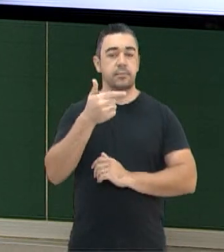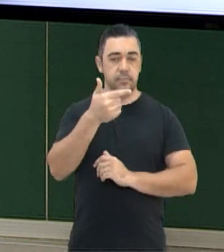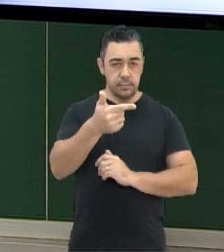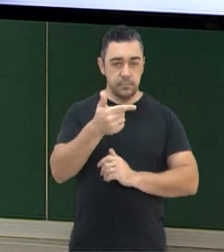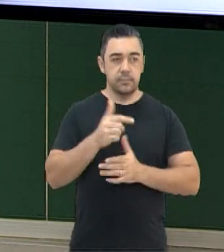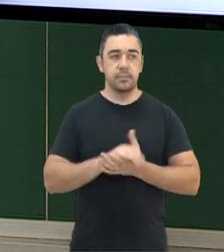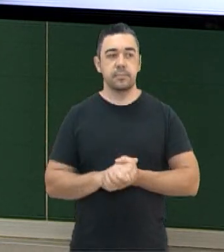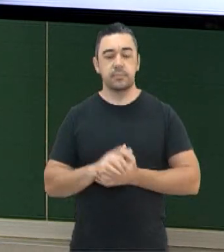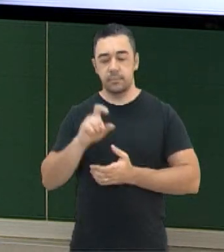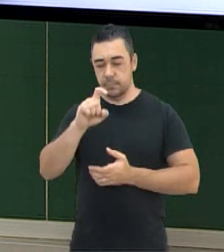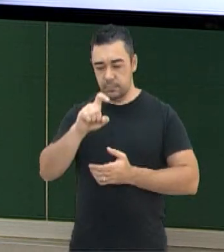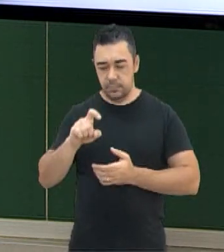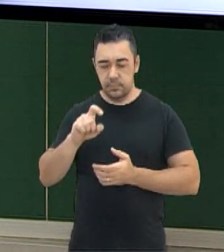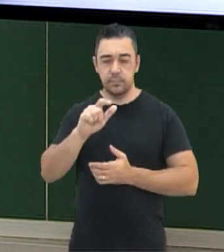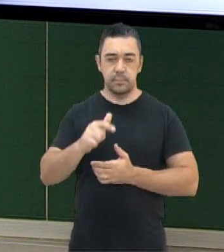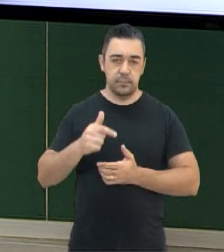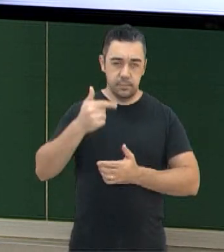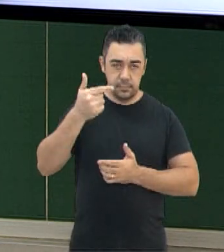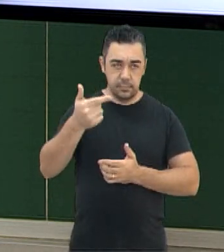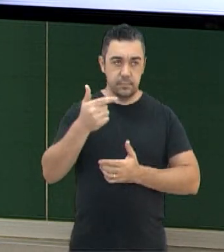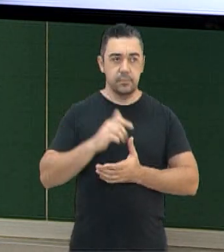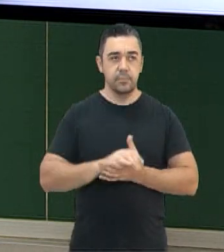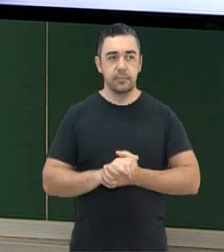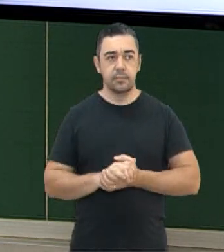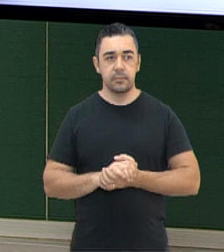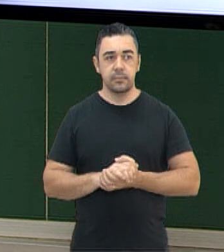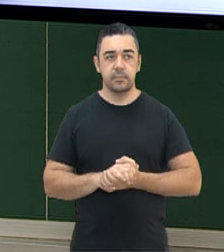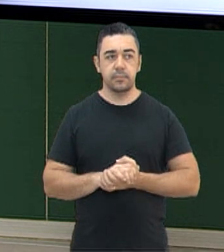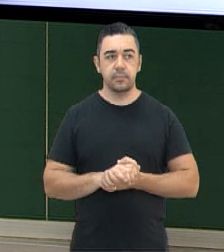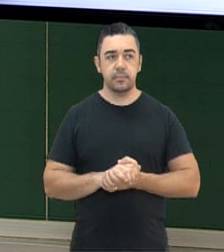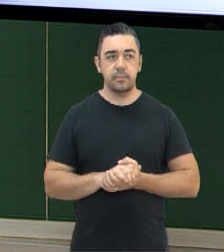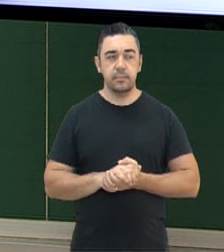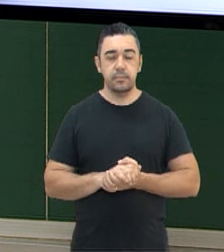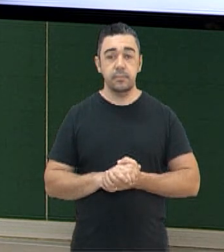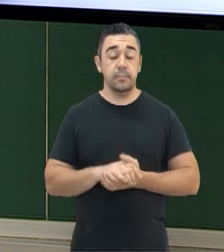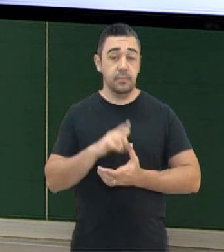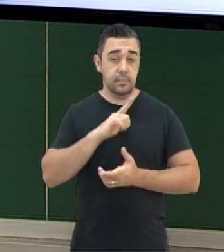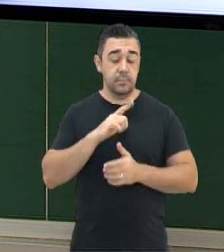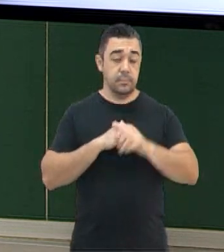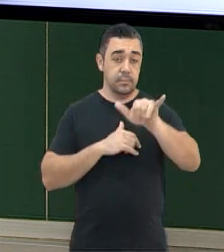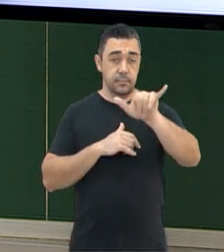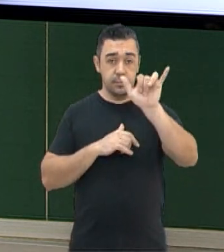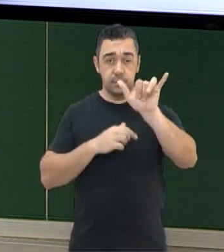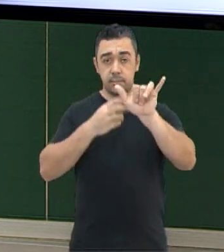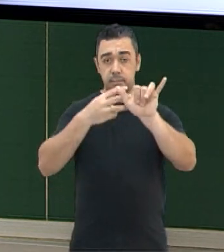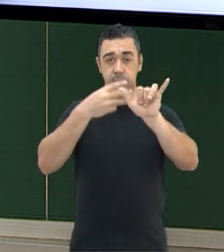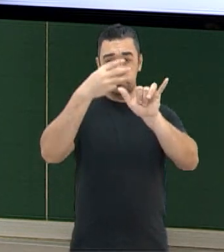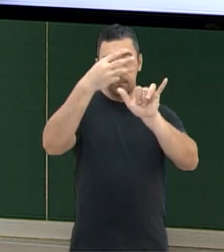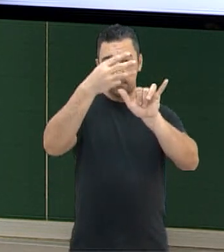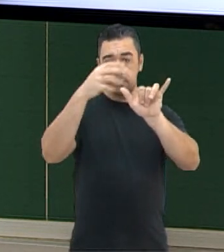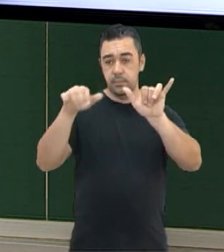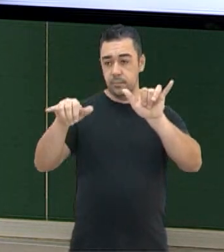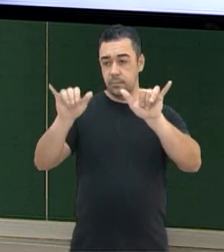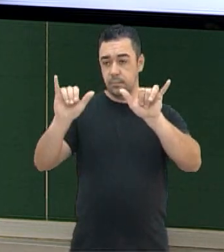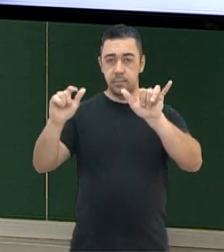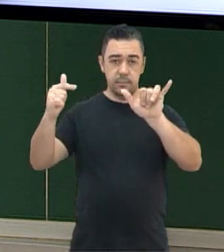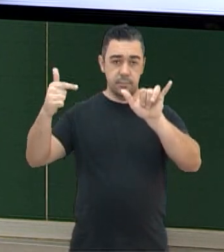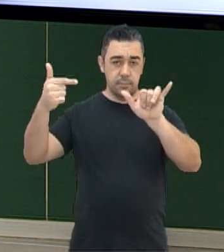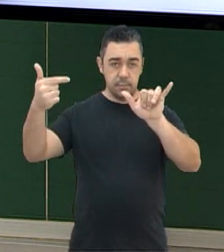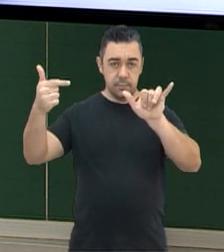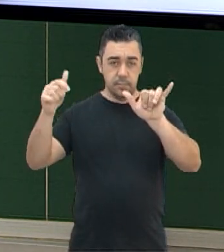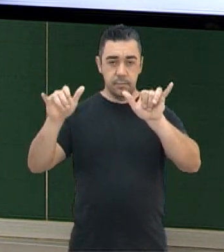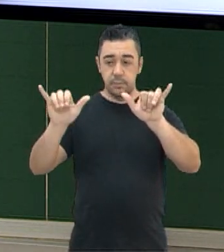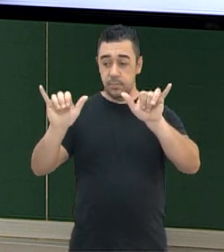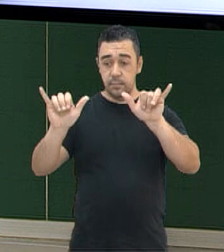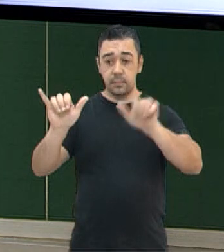dar 2. Então, vai ficar x ao quadrado. Daí eu vou para o y. Olha lá, y ao cubo divididos por